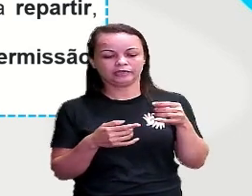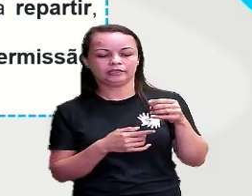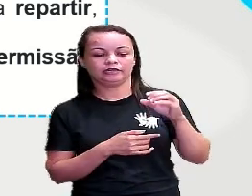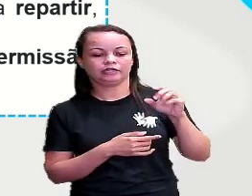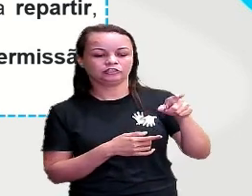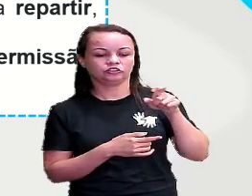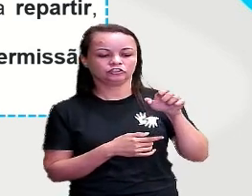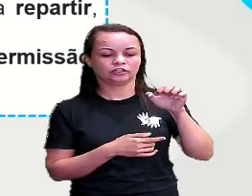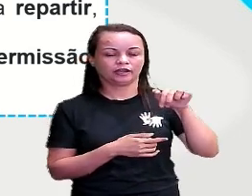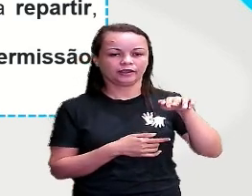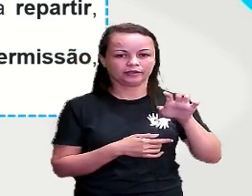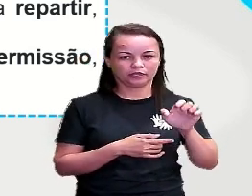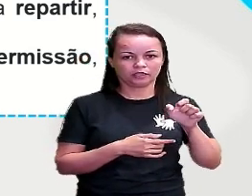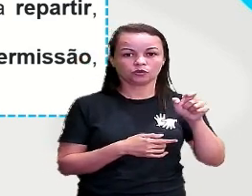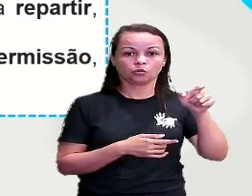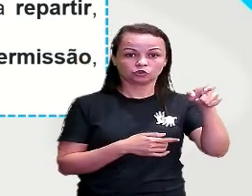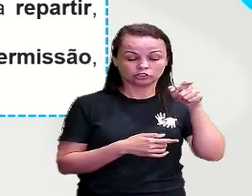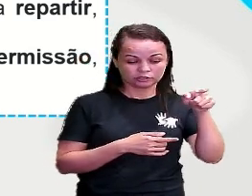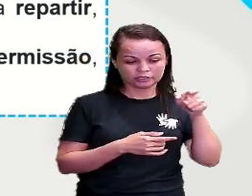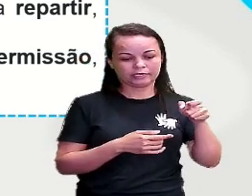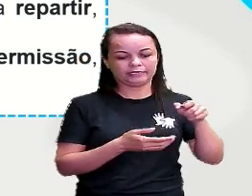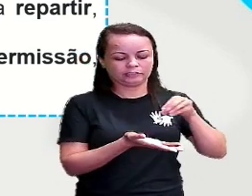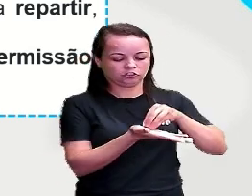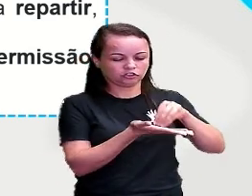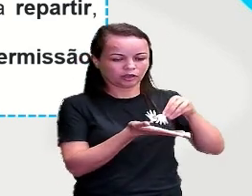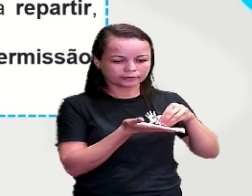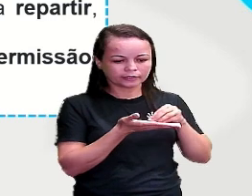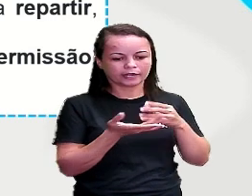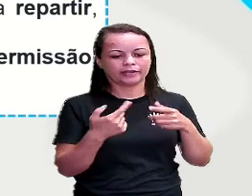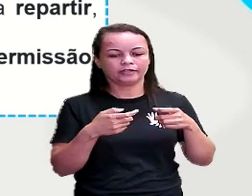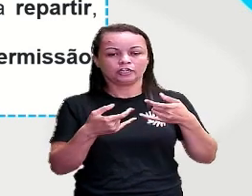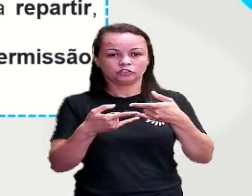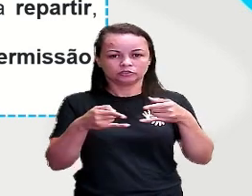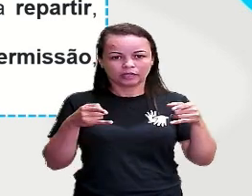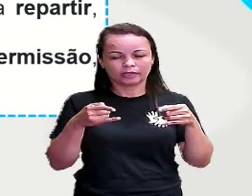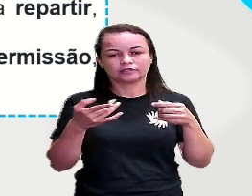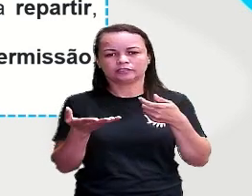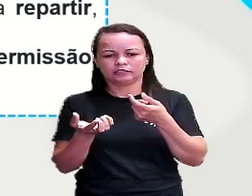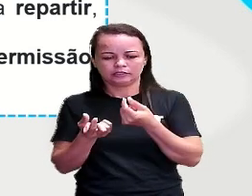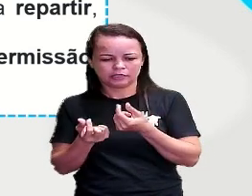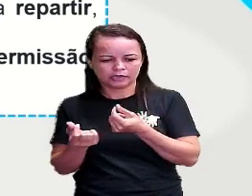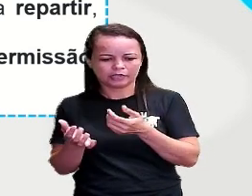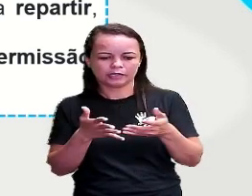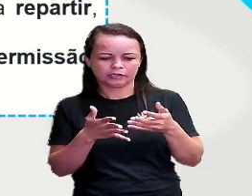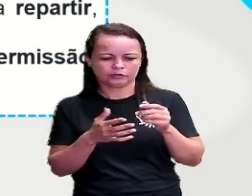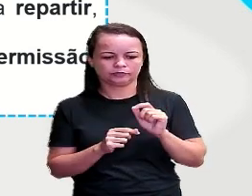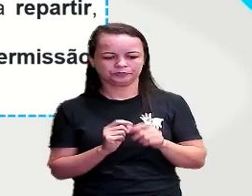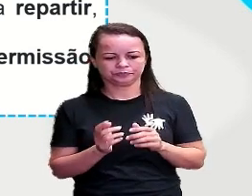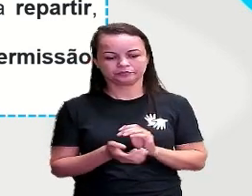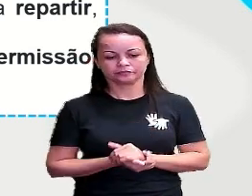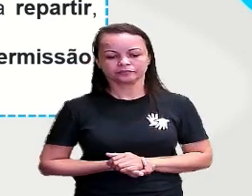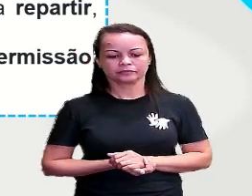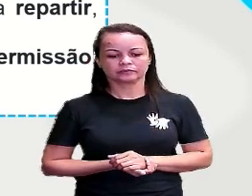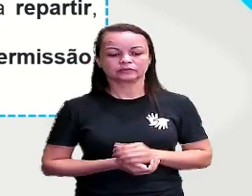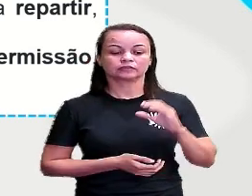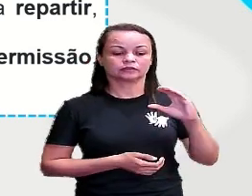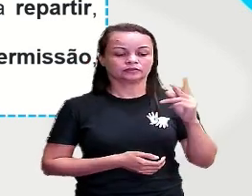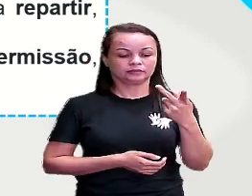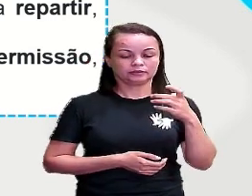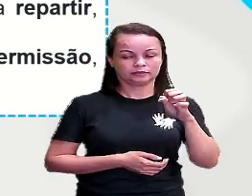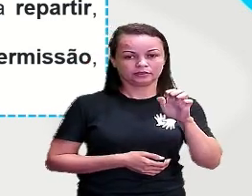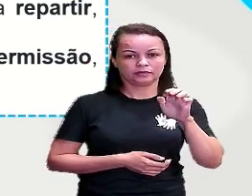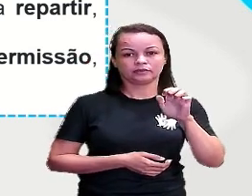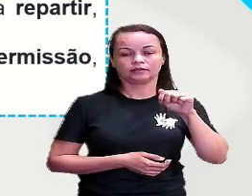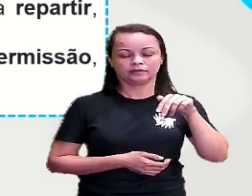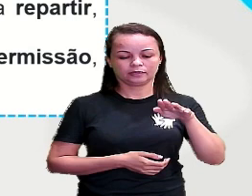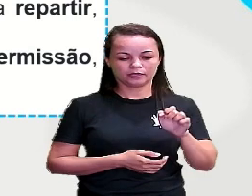xadrez, é o checkmate. Chefe de tribo ou soberano árabe, risco, perigo, contratempo. Já cheque com CH é um